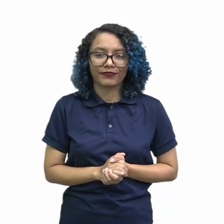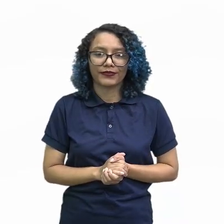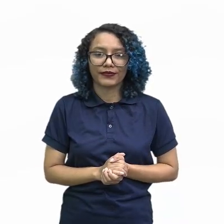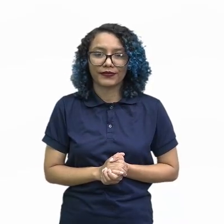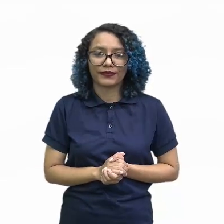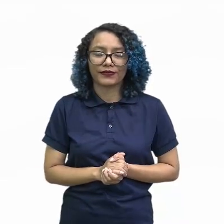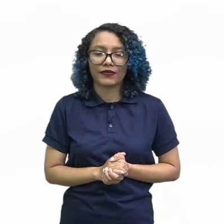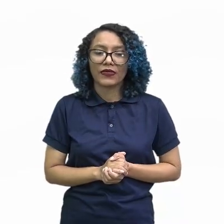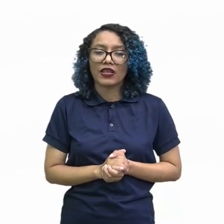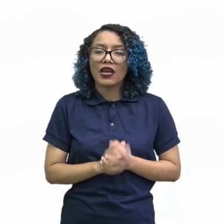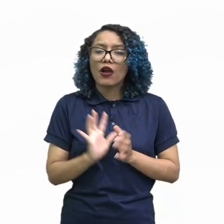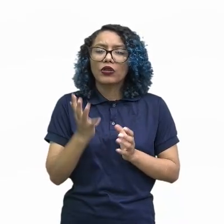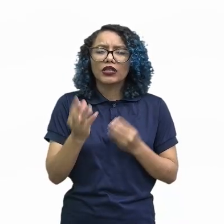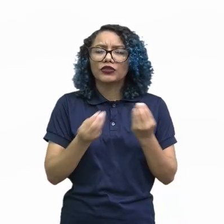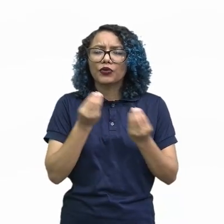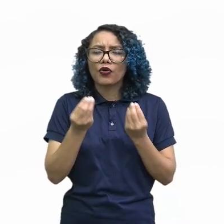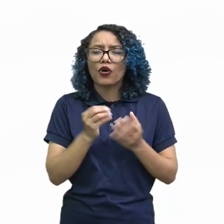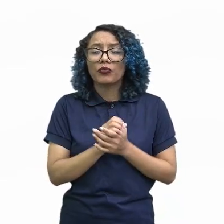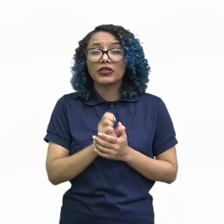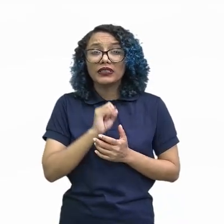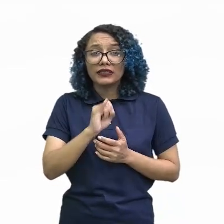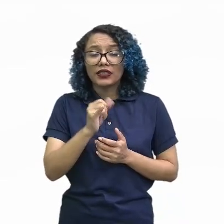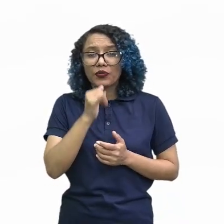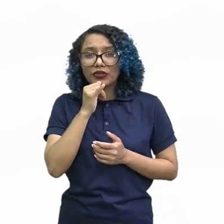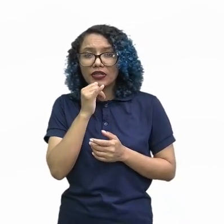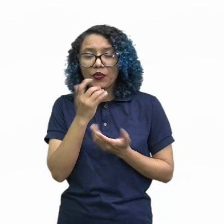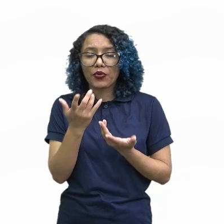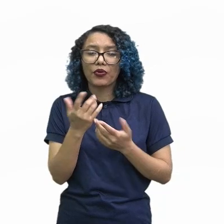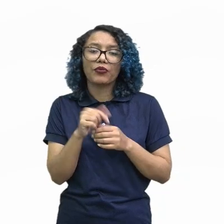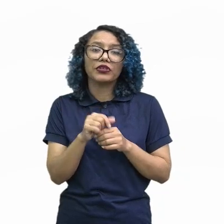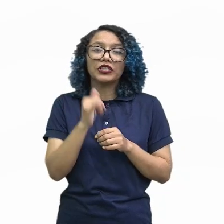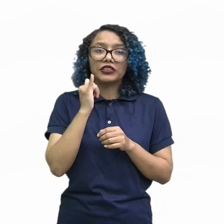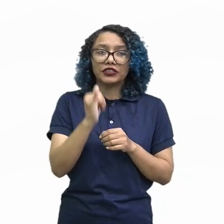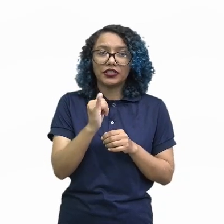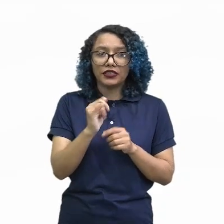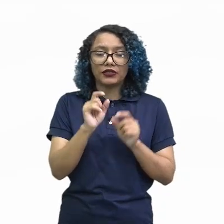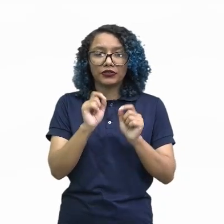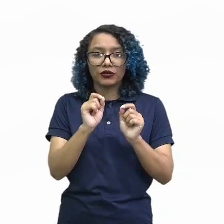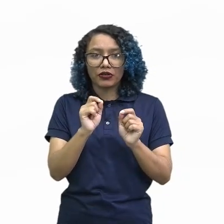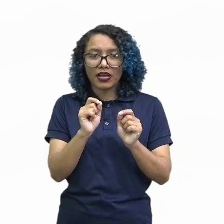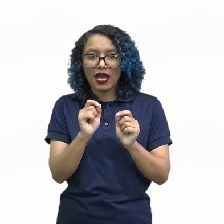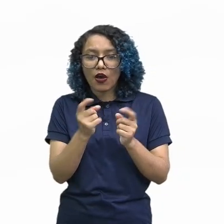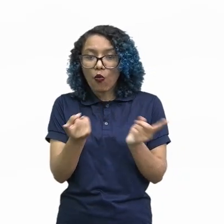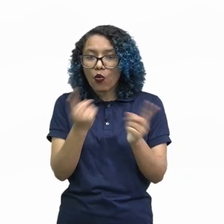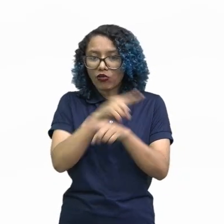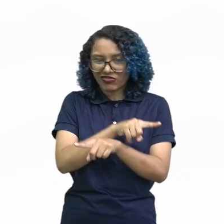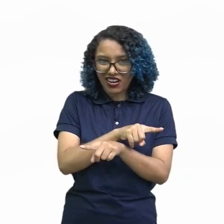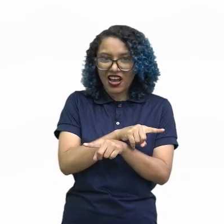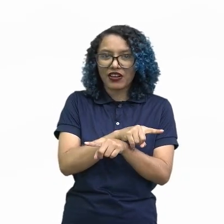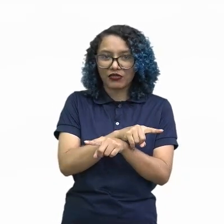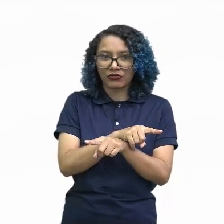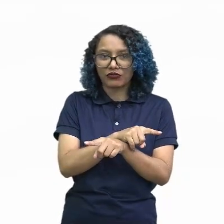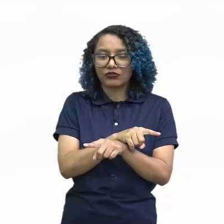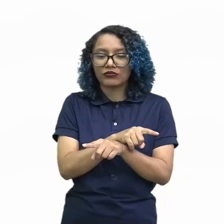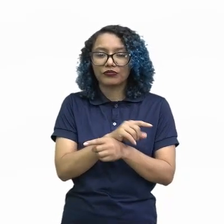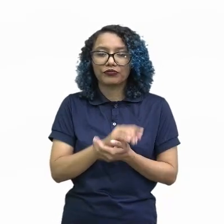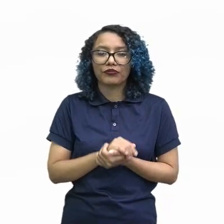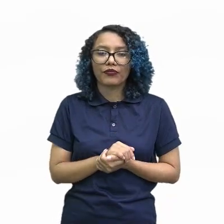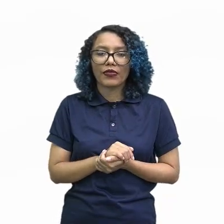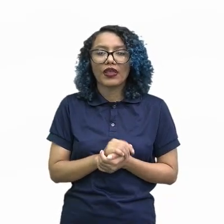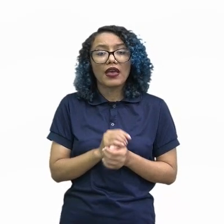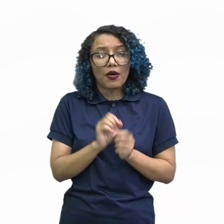se afirma o contrário daquilo que realmente se quer afirmar. Geralmente é empregada com a intenção de